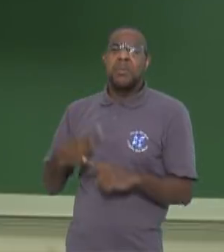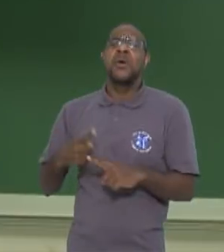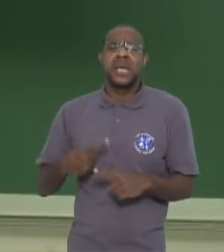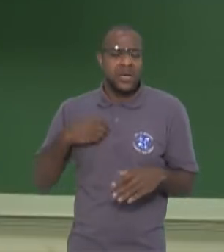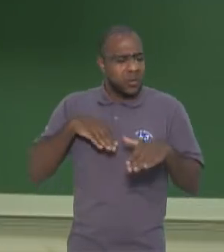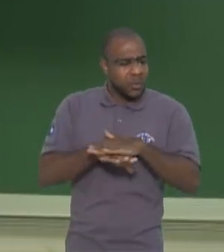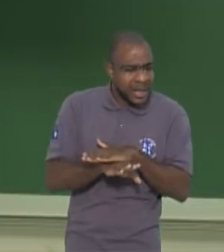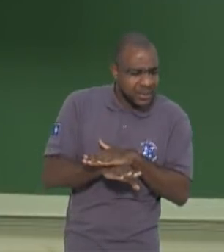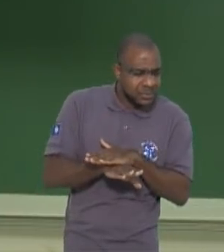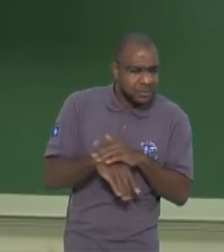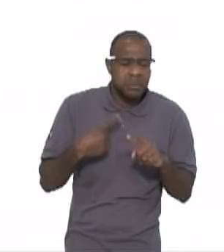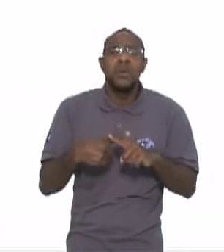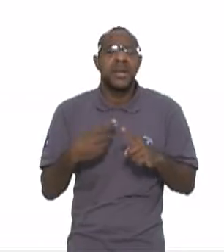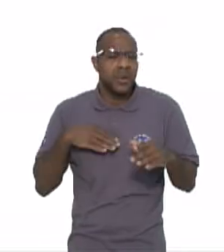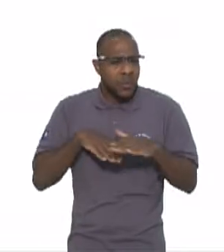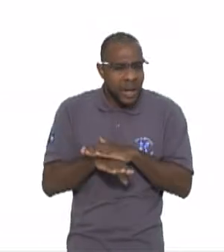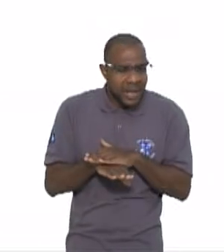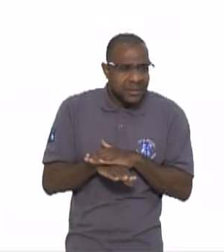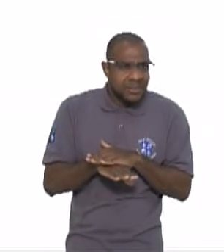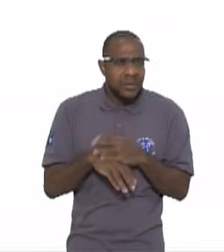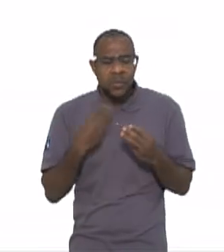tempo para vocês, já retornamos.